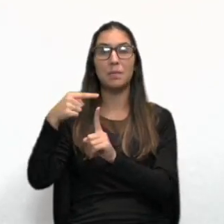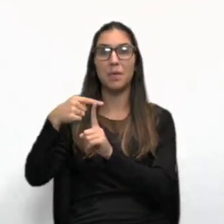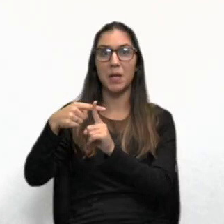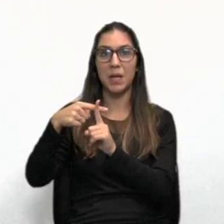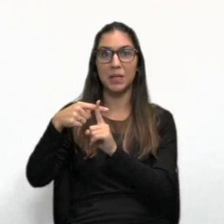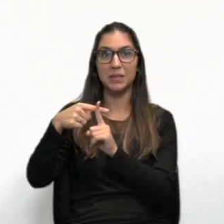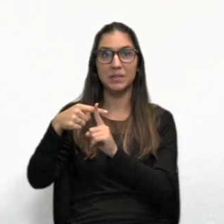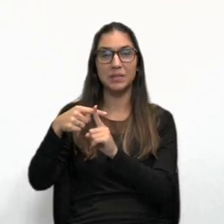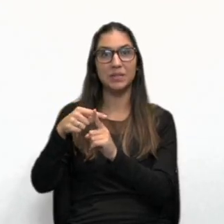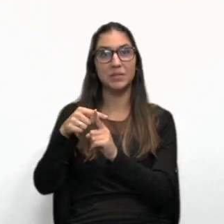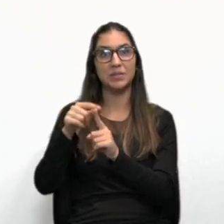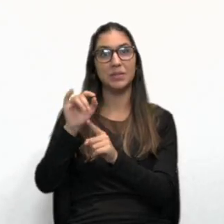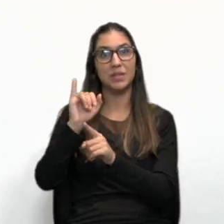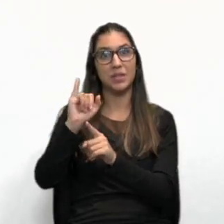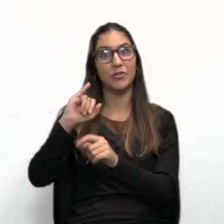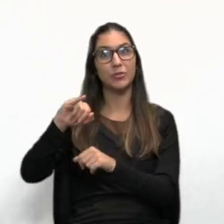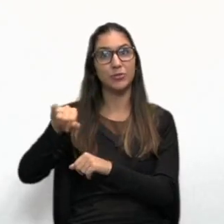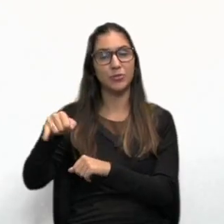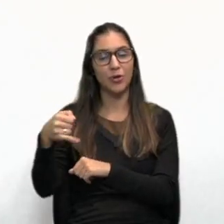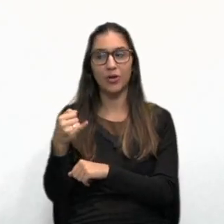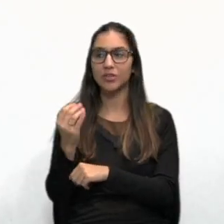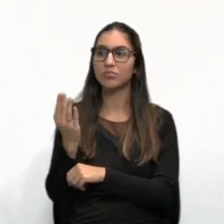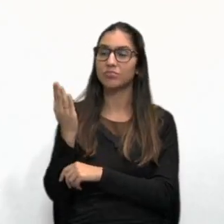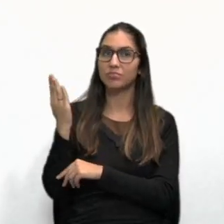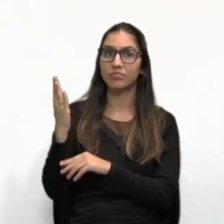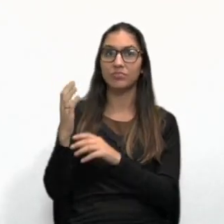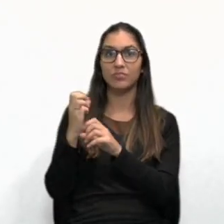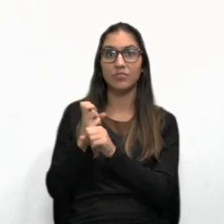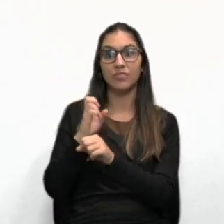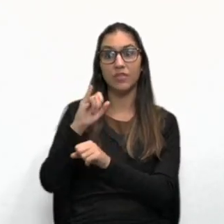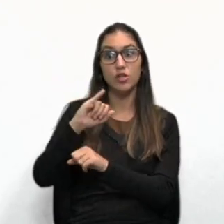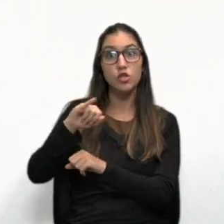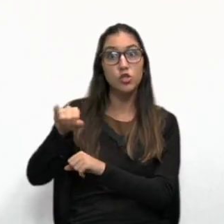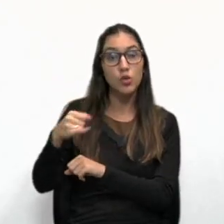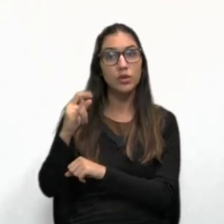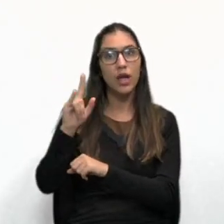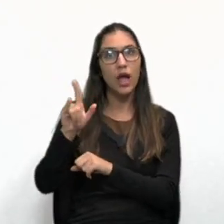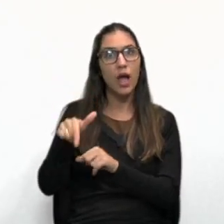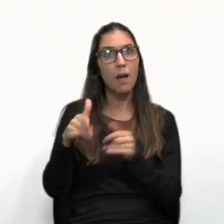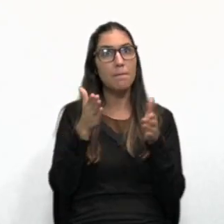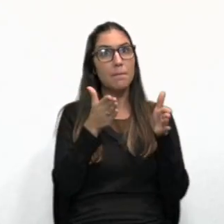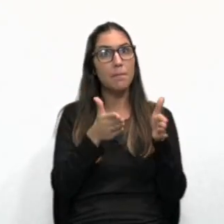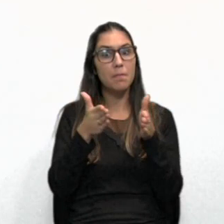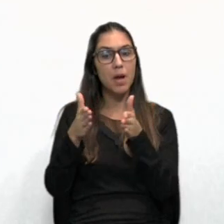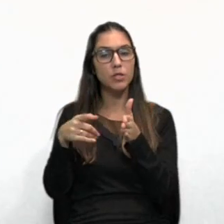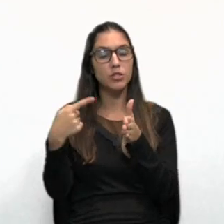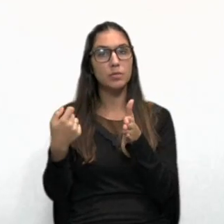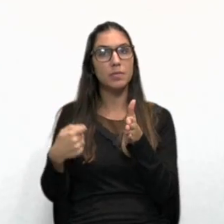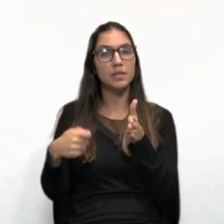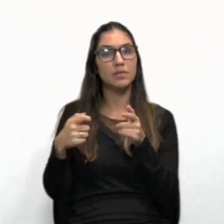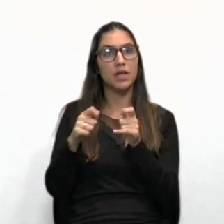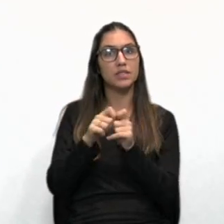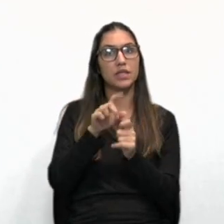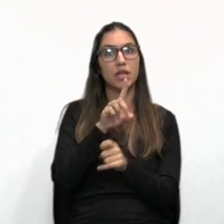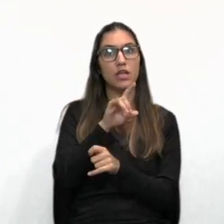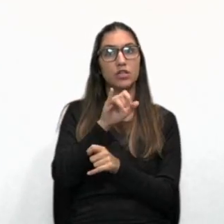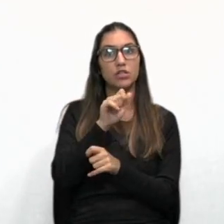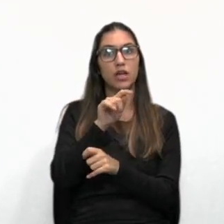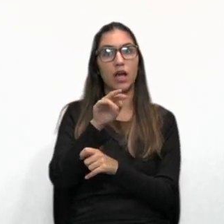mais IJ. E esse IJ são os passos que a gente tem que dar no diagrama